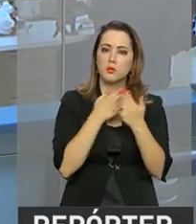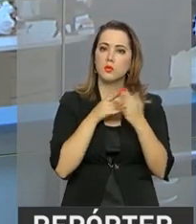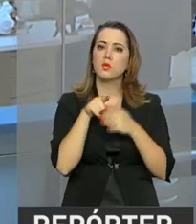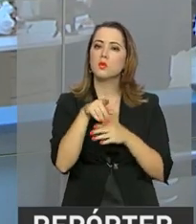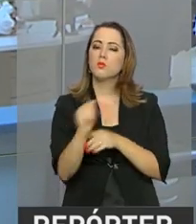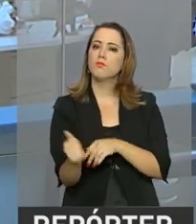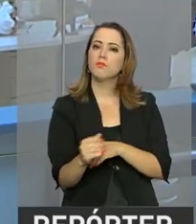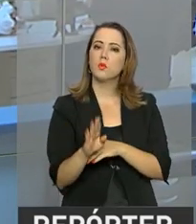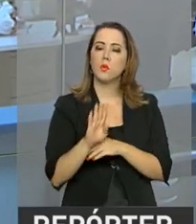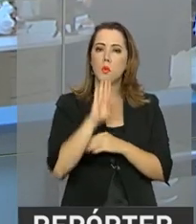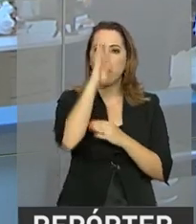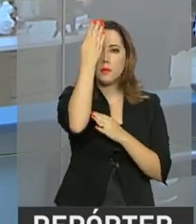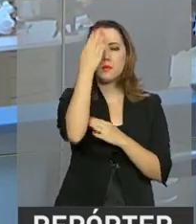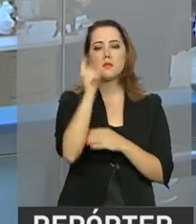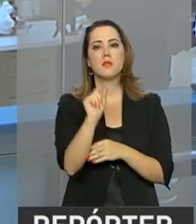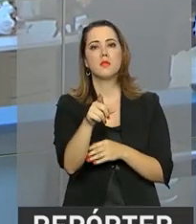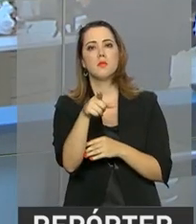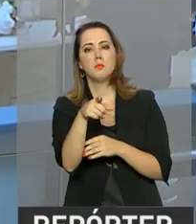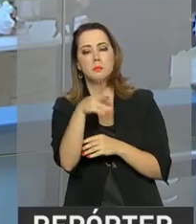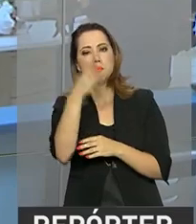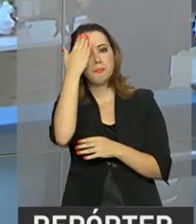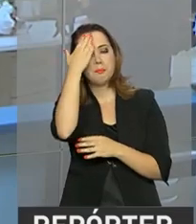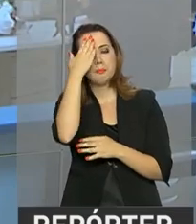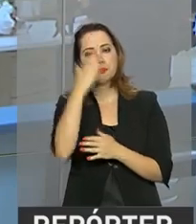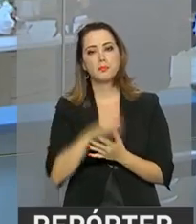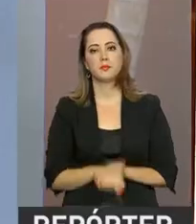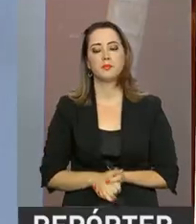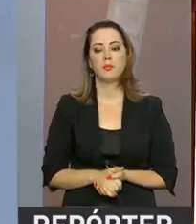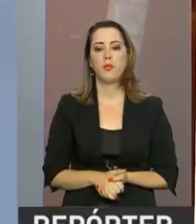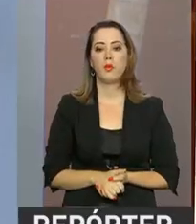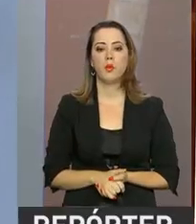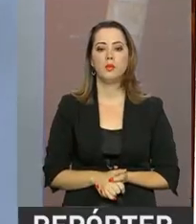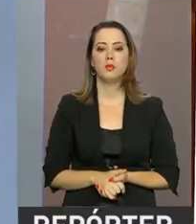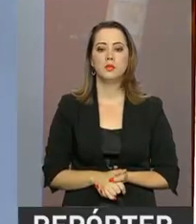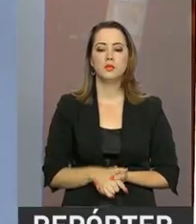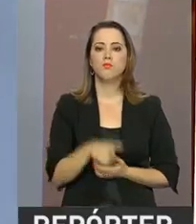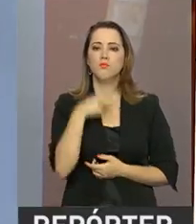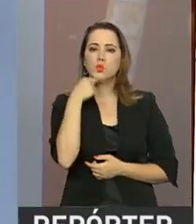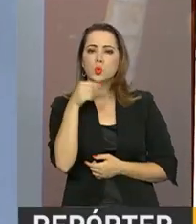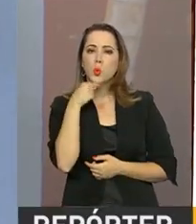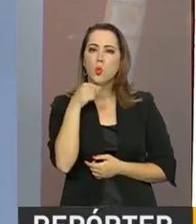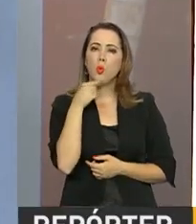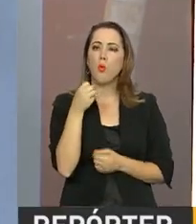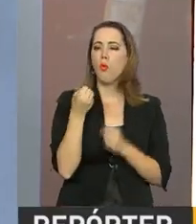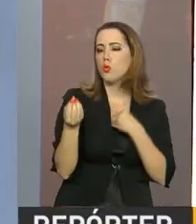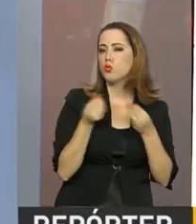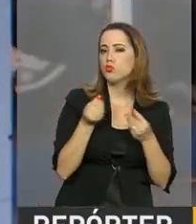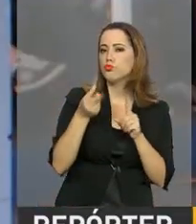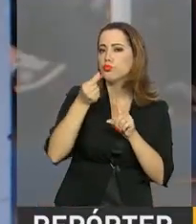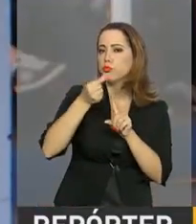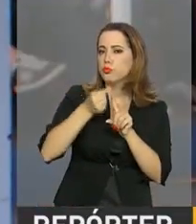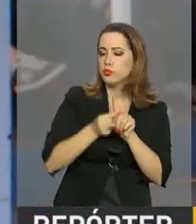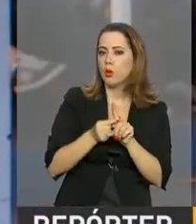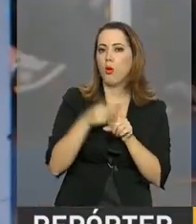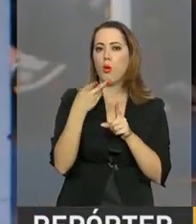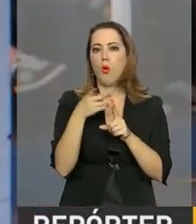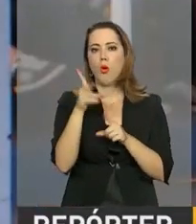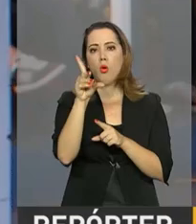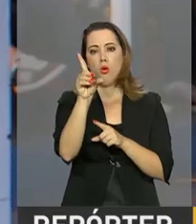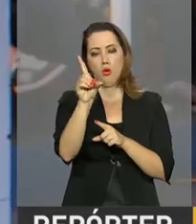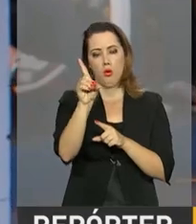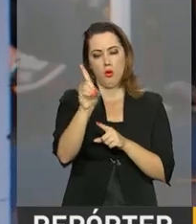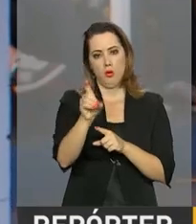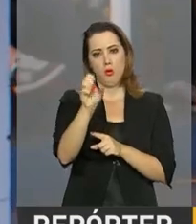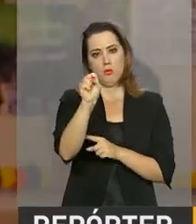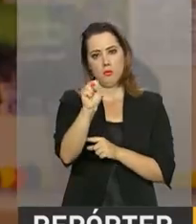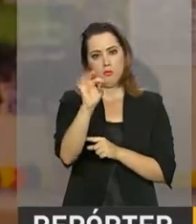das principais fontes desses estudantes dúvidas sobre preservativos doenças sexualmente